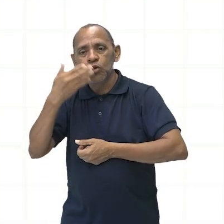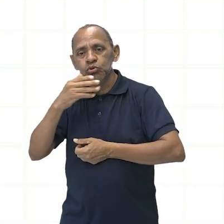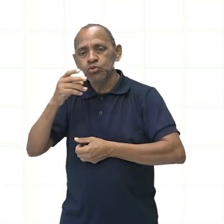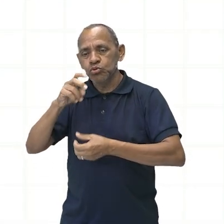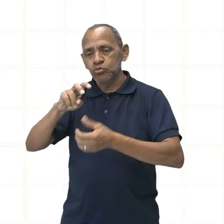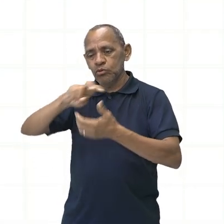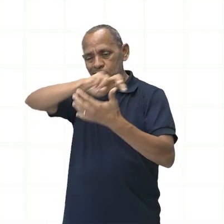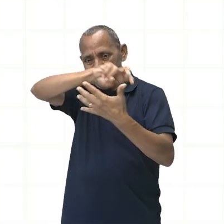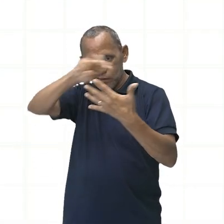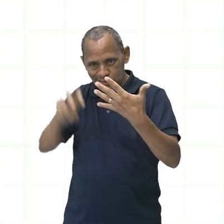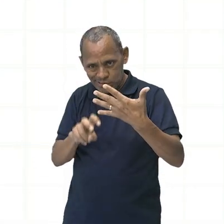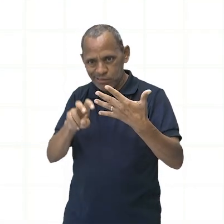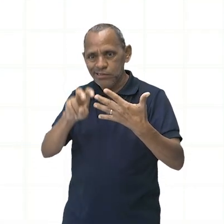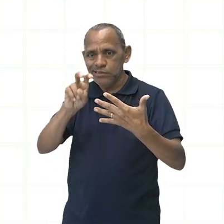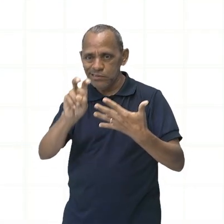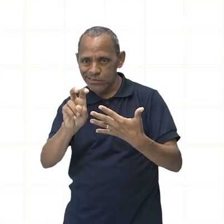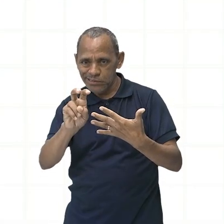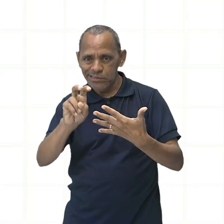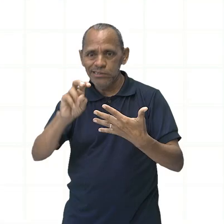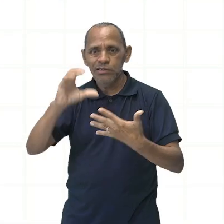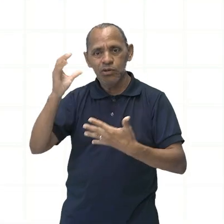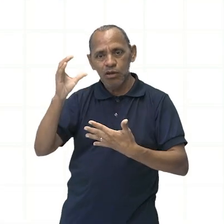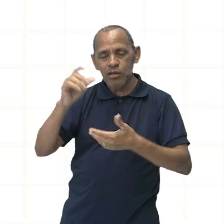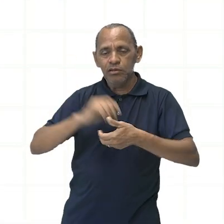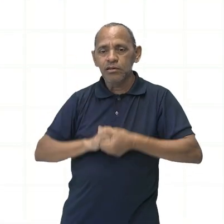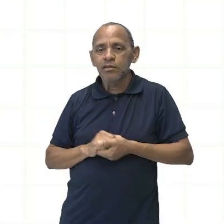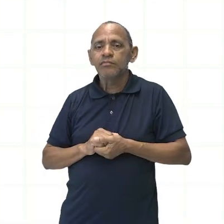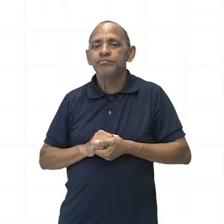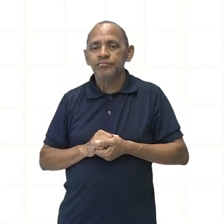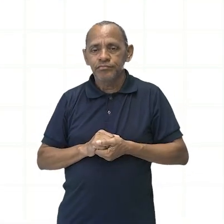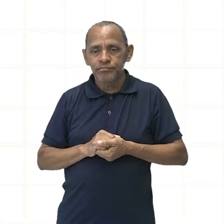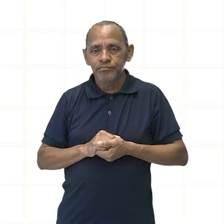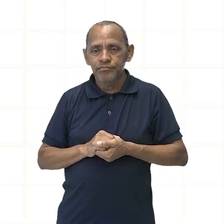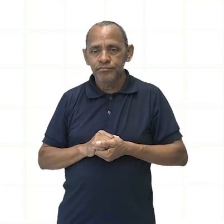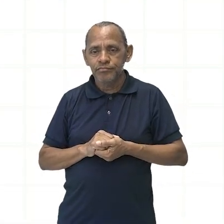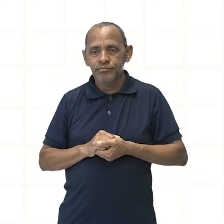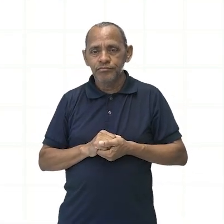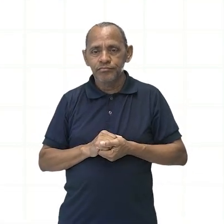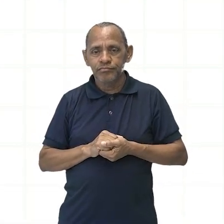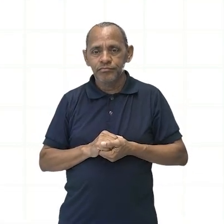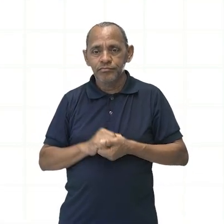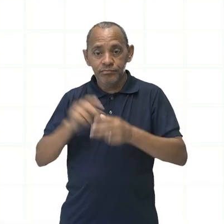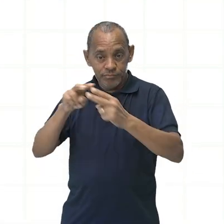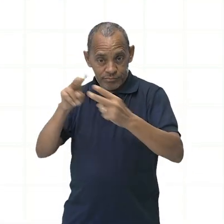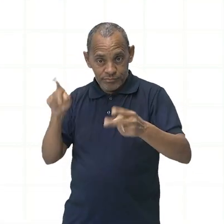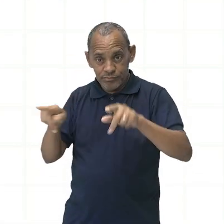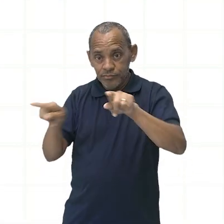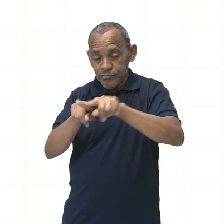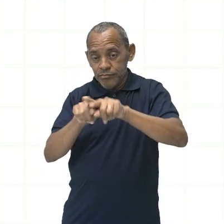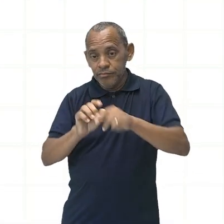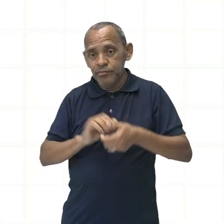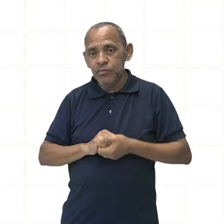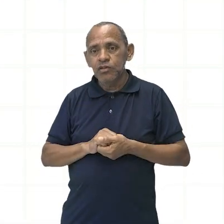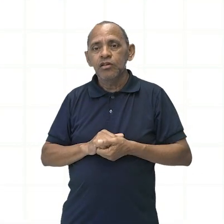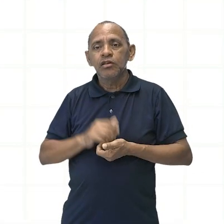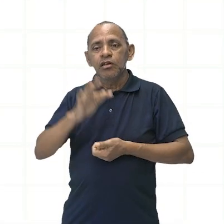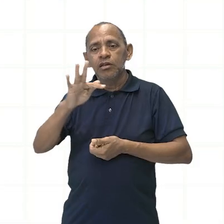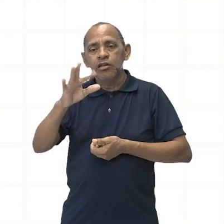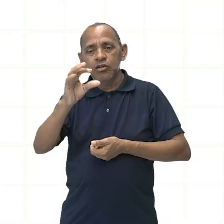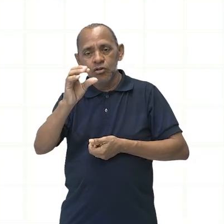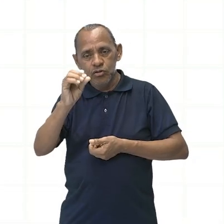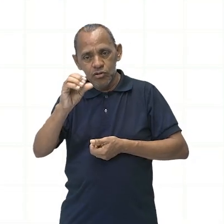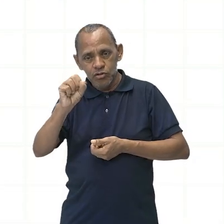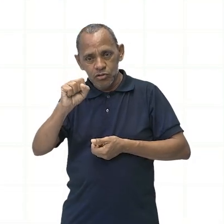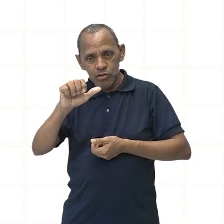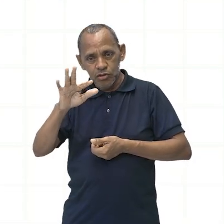carbonos, representado aqui, que é a nossa desoxirribose, no caso do DNA, e o seu grupamento fosfato,